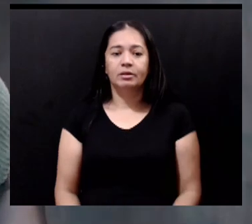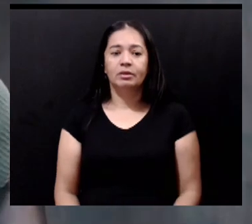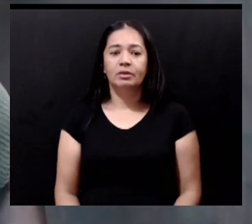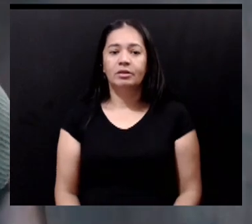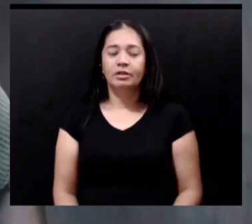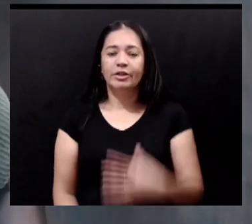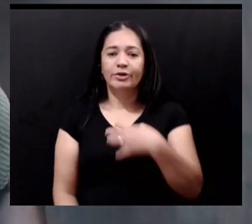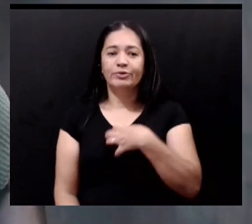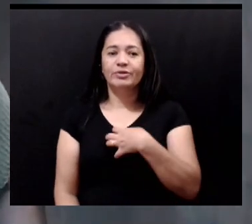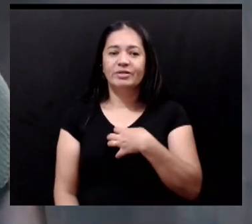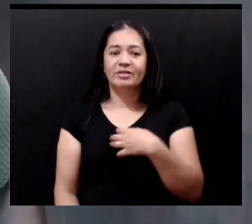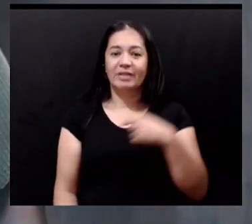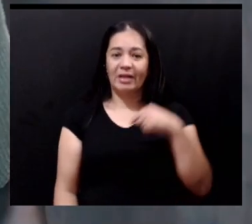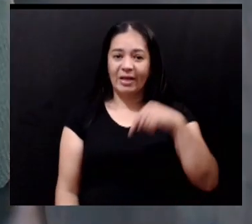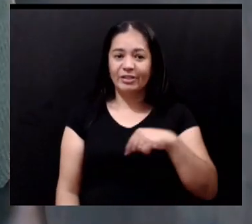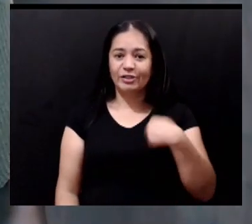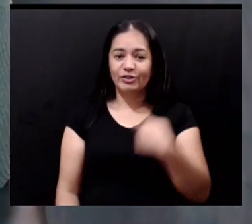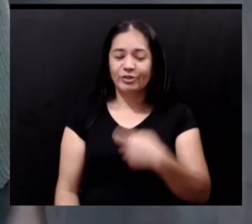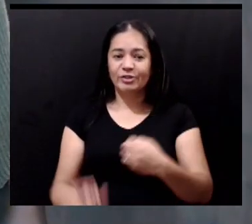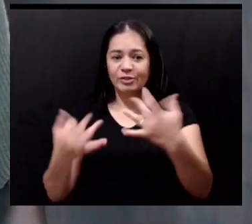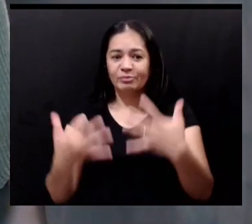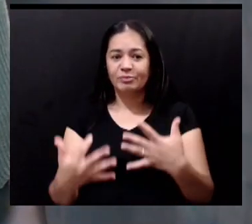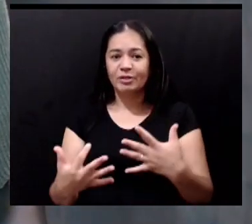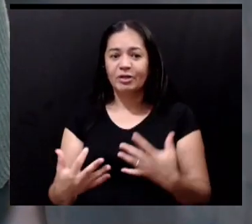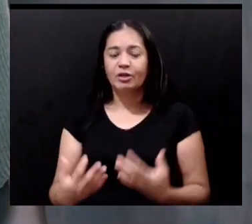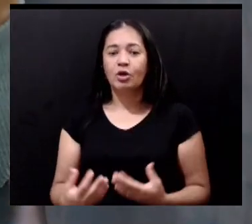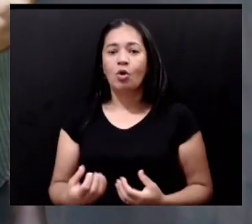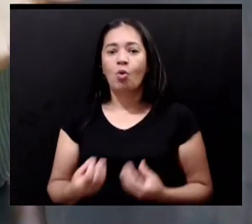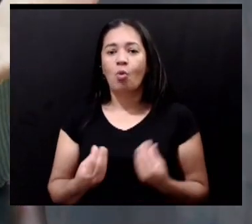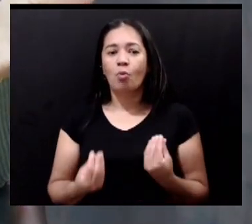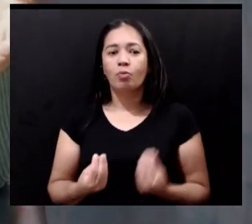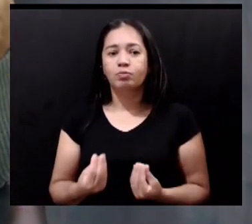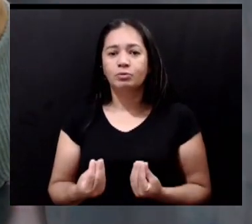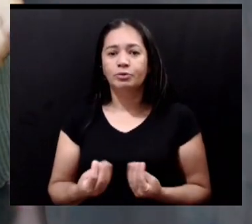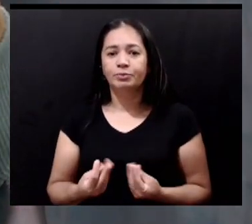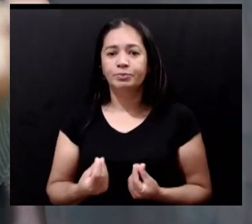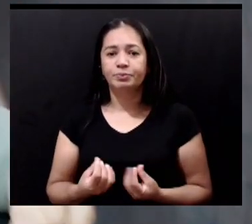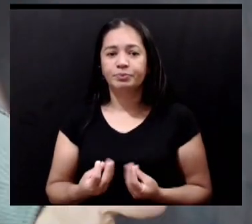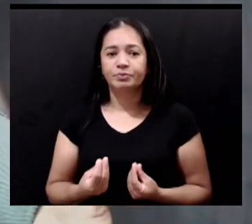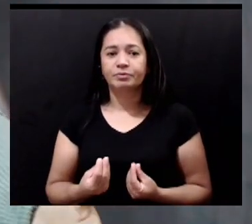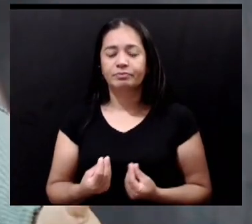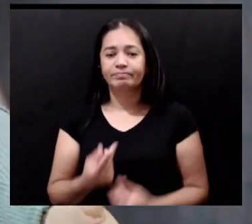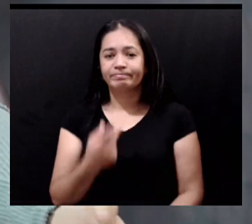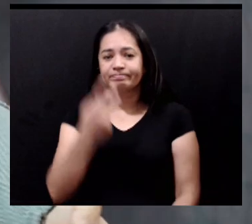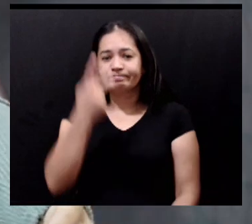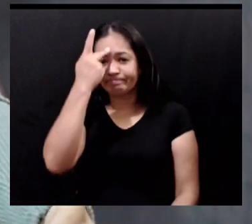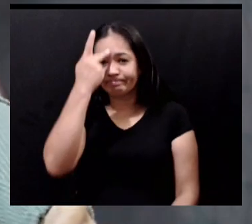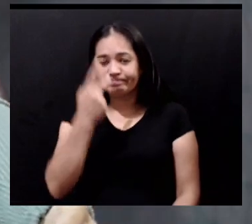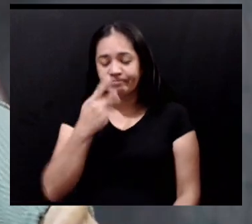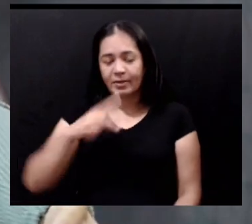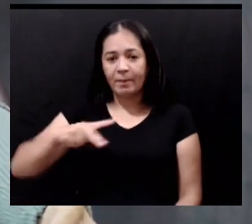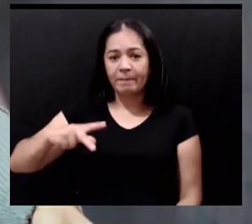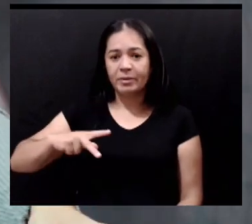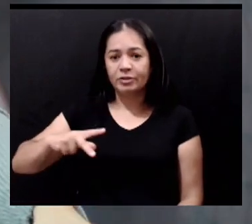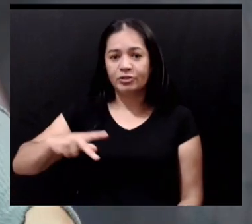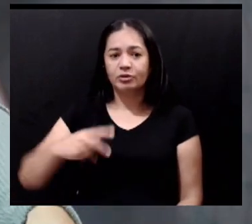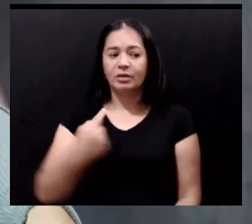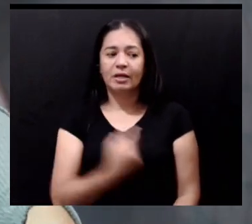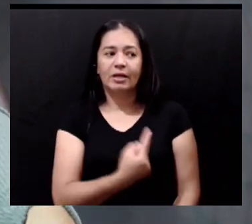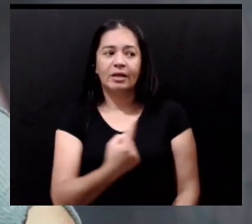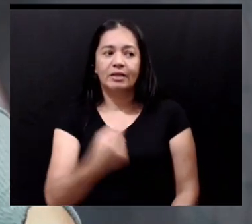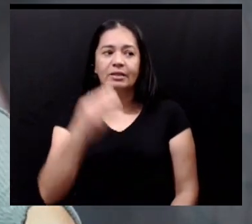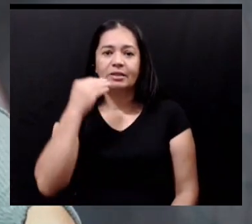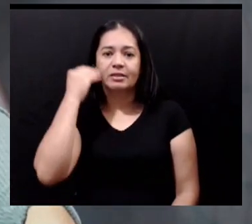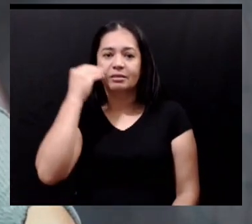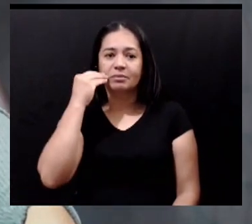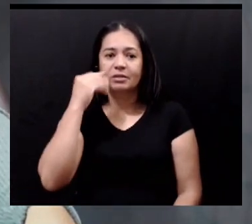traz exatamente o que a gente trouxe, o quão pessoal né, cada experiência Sim. de luto. Então, 2 filhos que